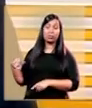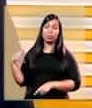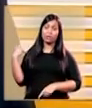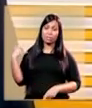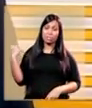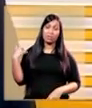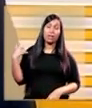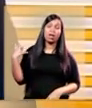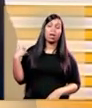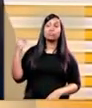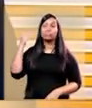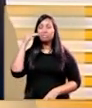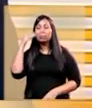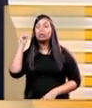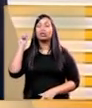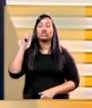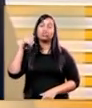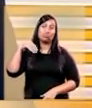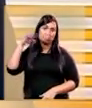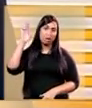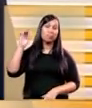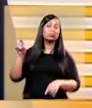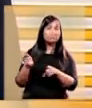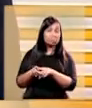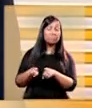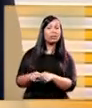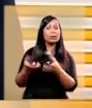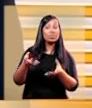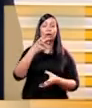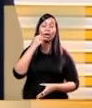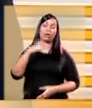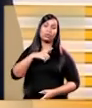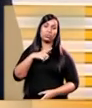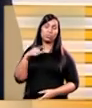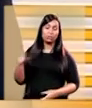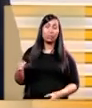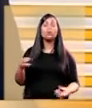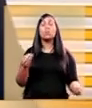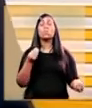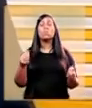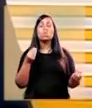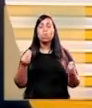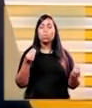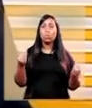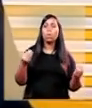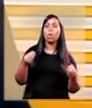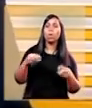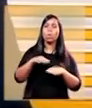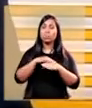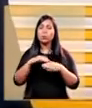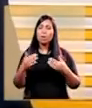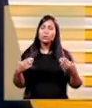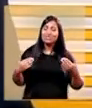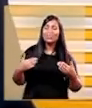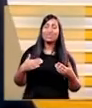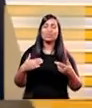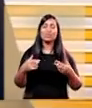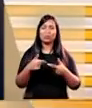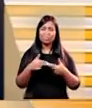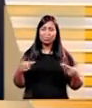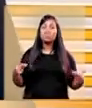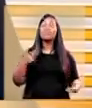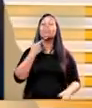que têm mais entendimento, mais noção, que também querem ser adotadas, né? Sim. Como é que vocês lidam com esses dilemas também,